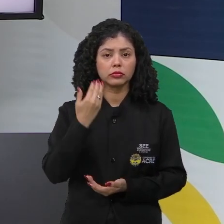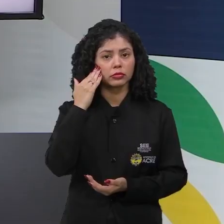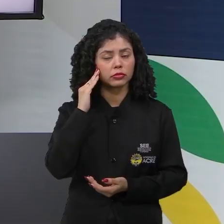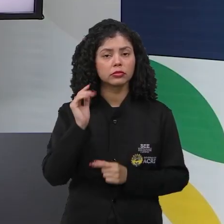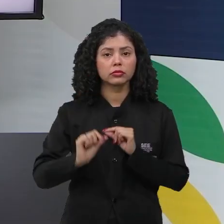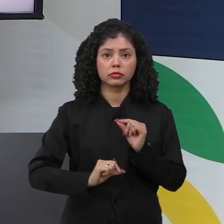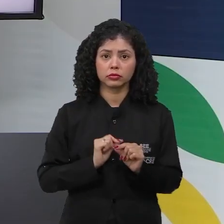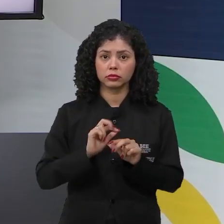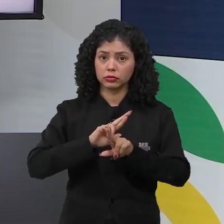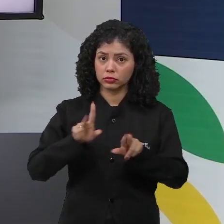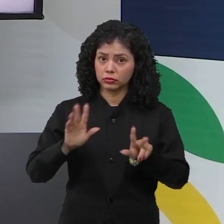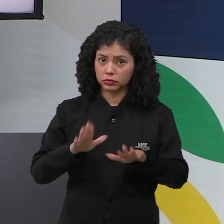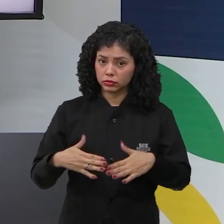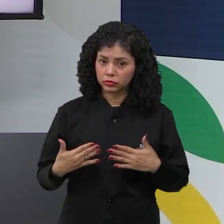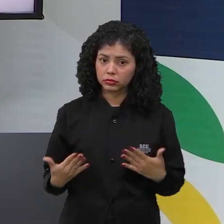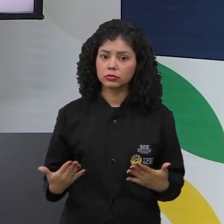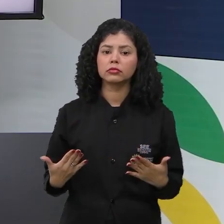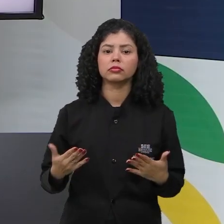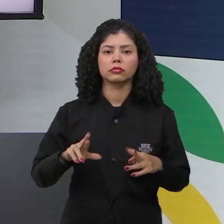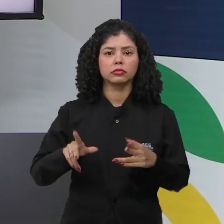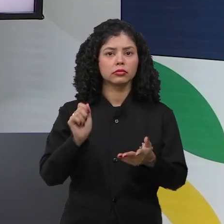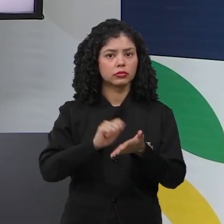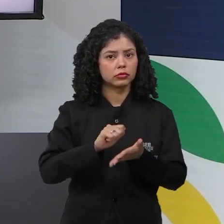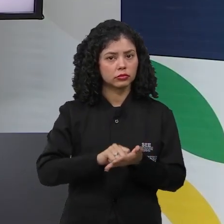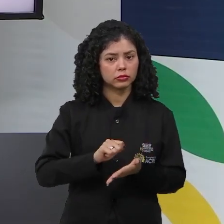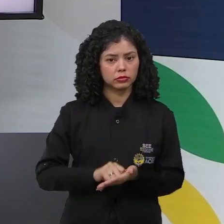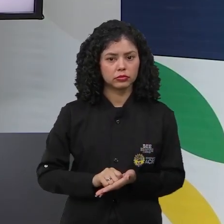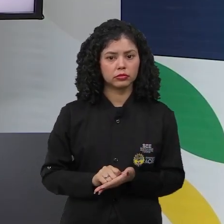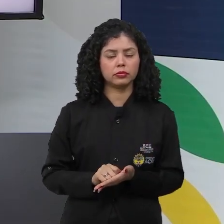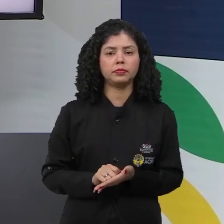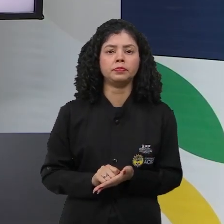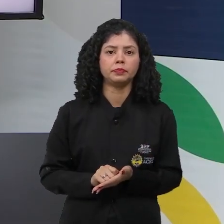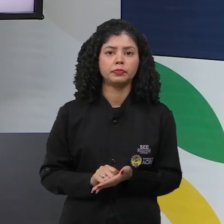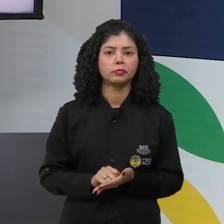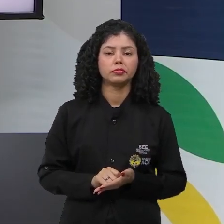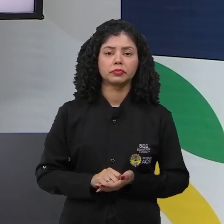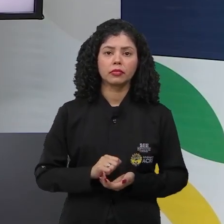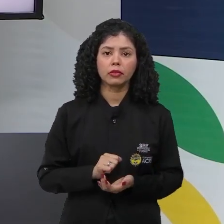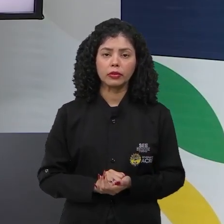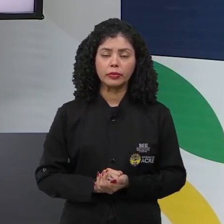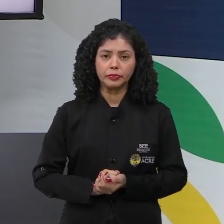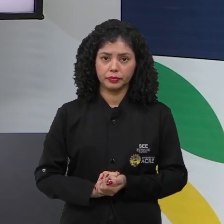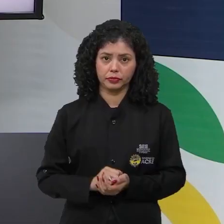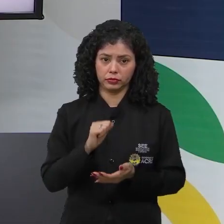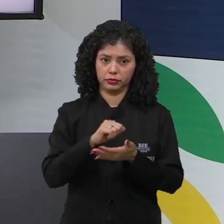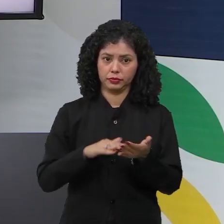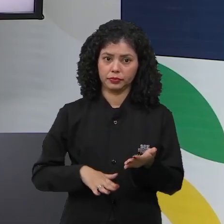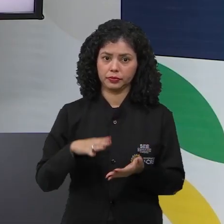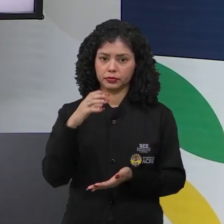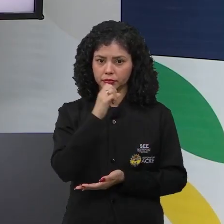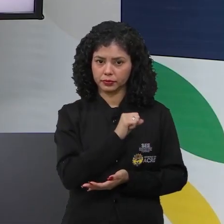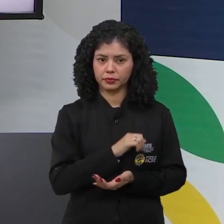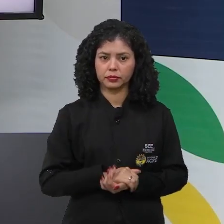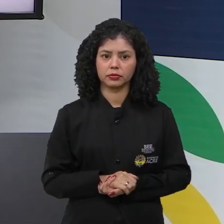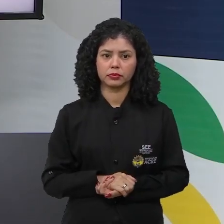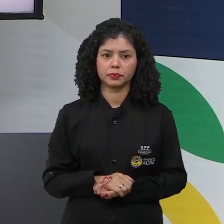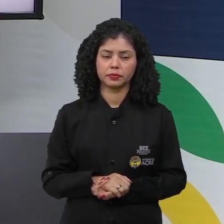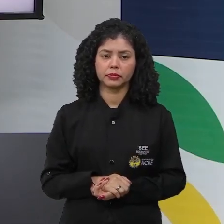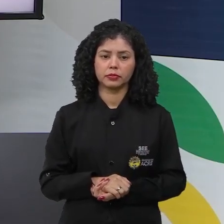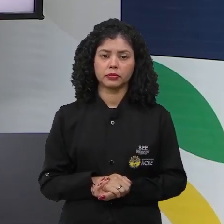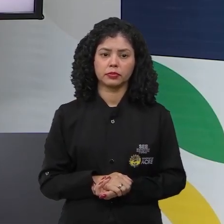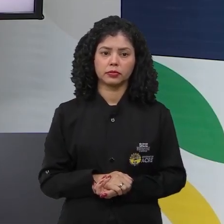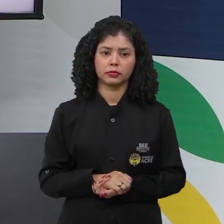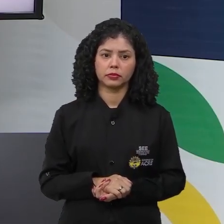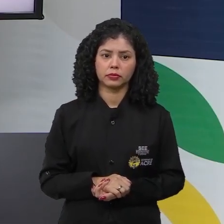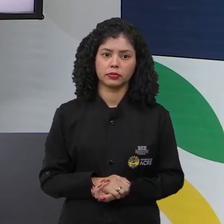compreendemos qual a diferença entre gramática prescritiva e descritiva, nós vamos realizar uma atividadezinha bem básica.